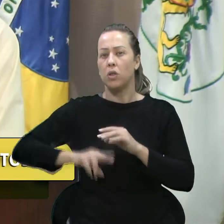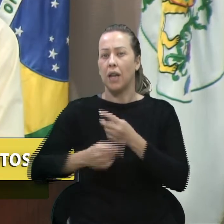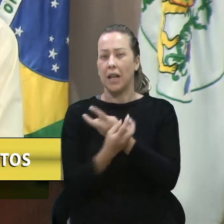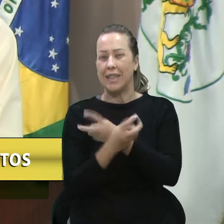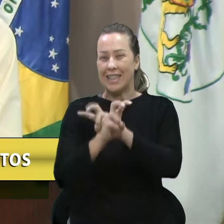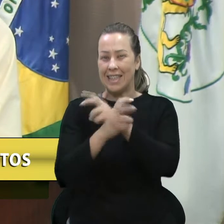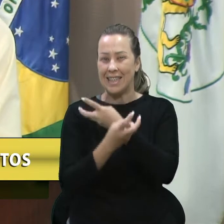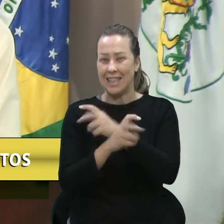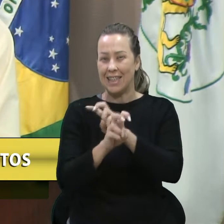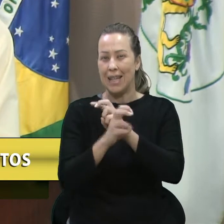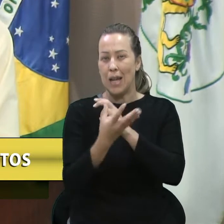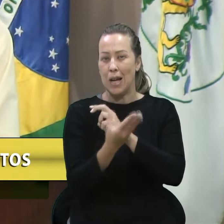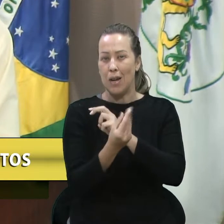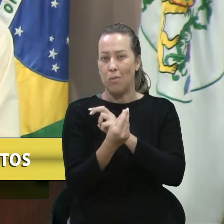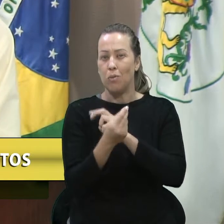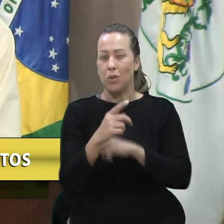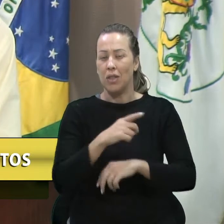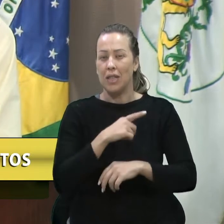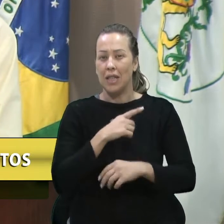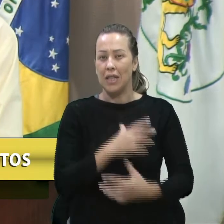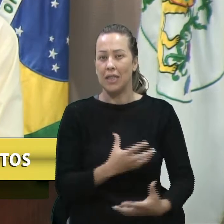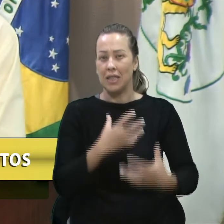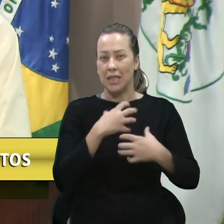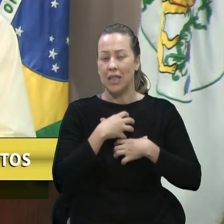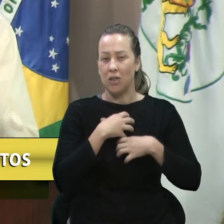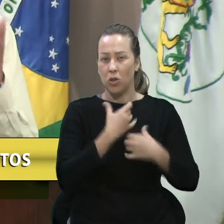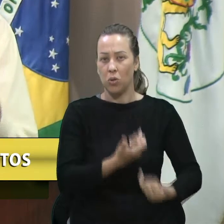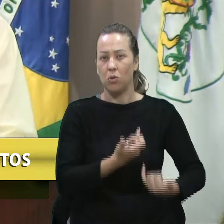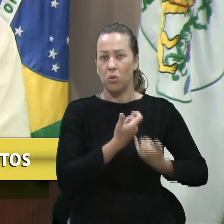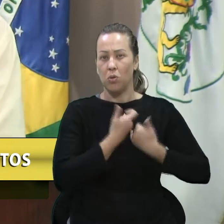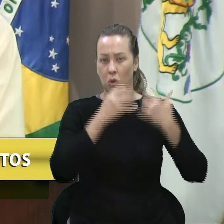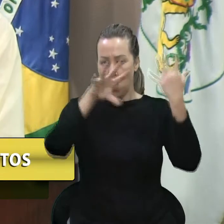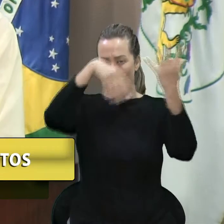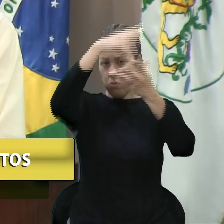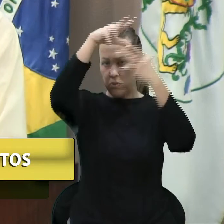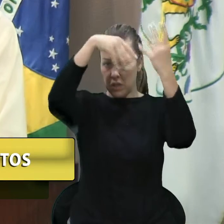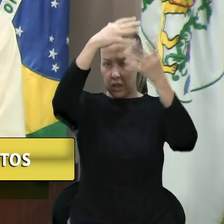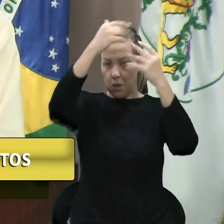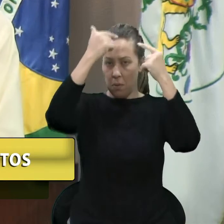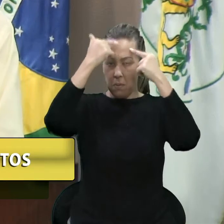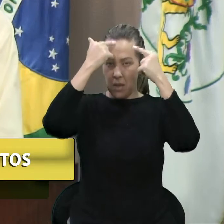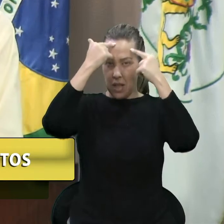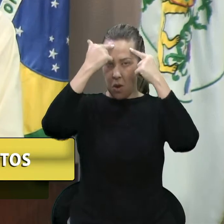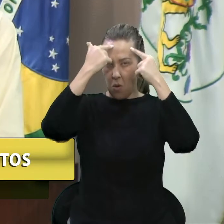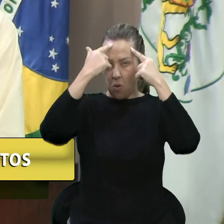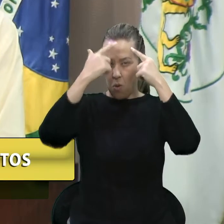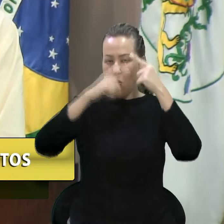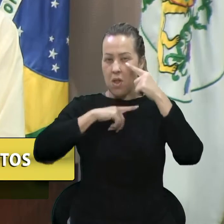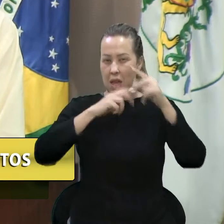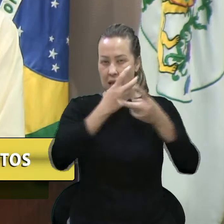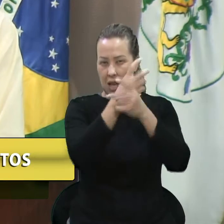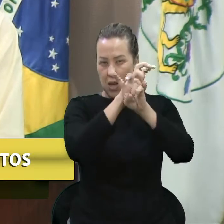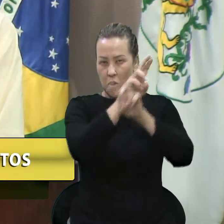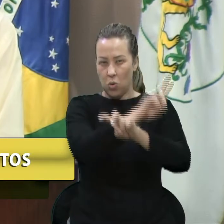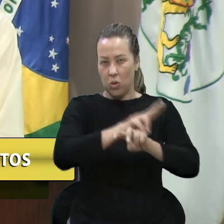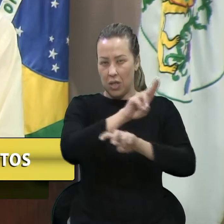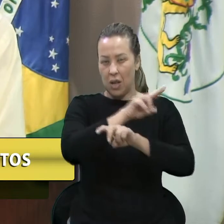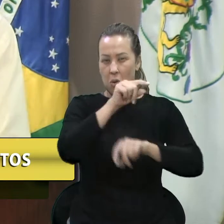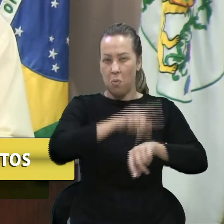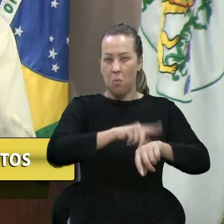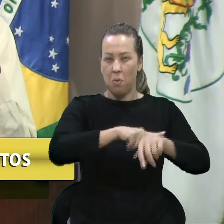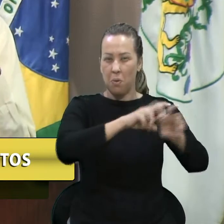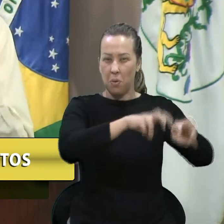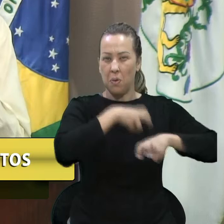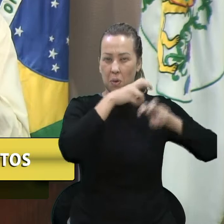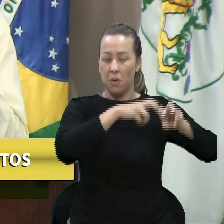né, que causam nos seus neurotransmissores uma confusão, até frustração de safras, né?